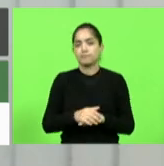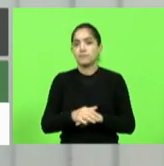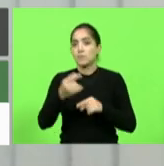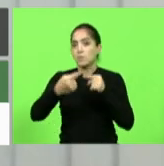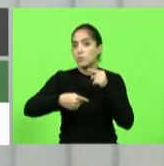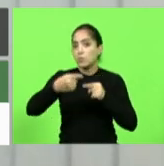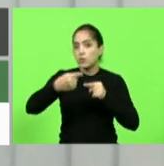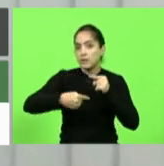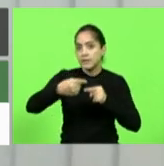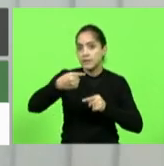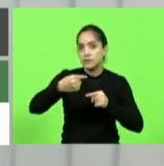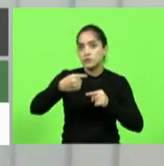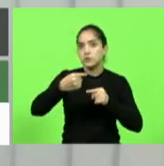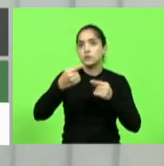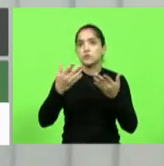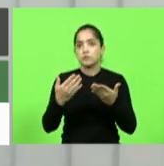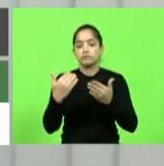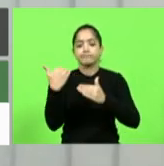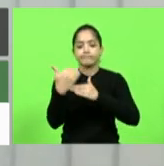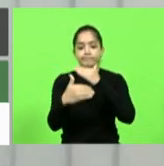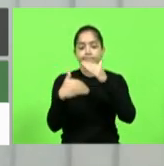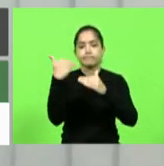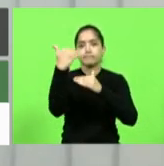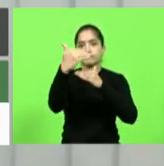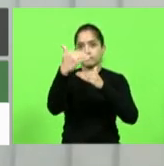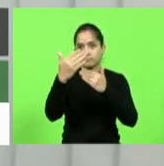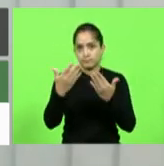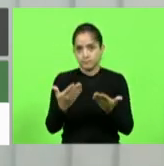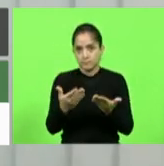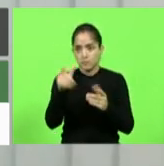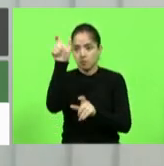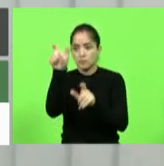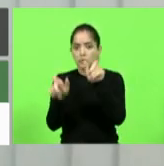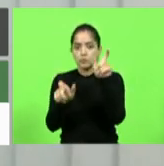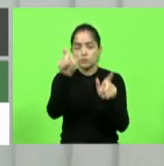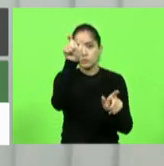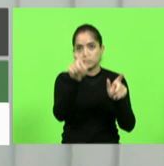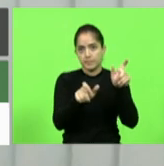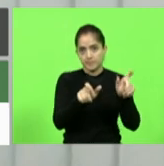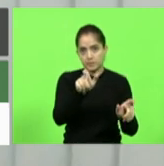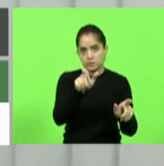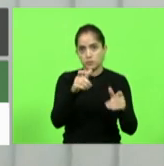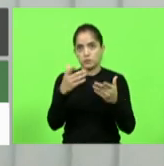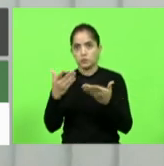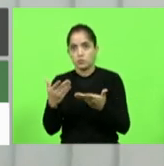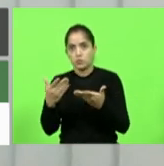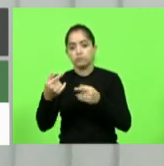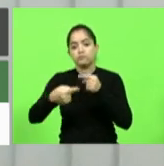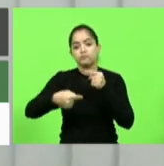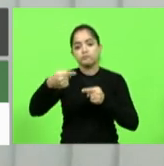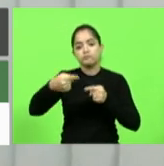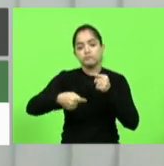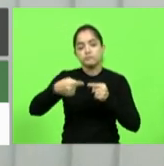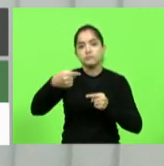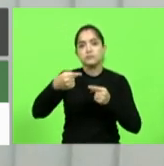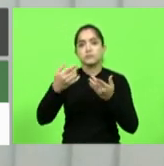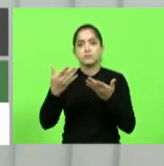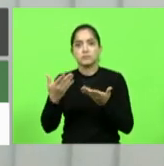que visam o desenvolvimento do sujeito integral, políticas que visam